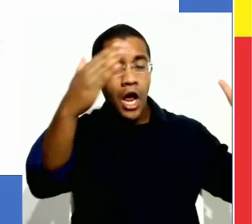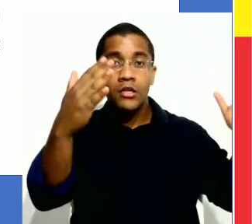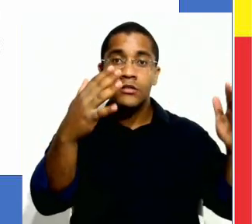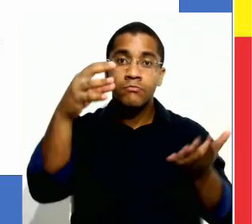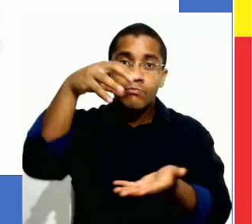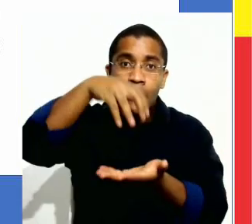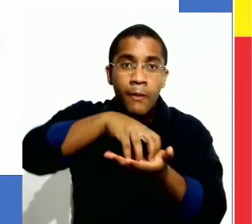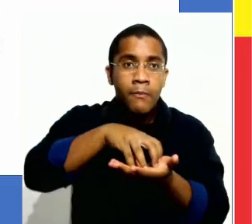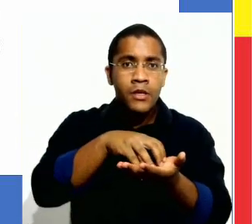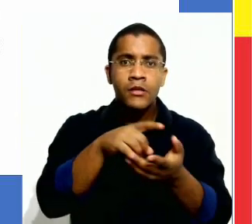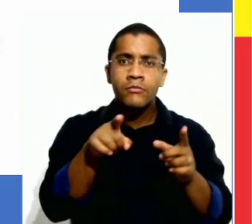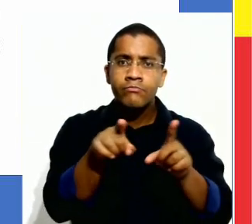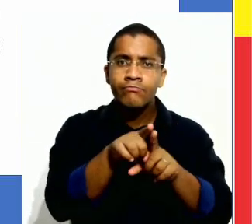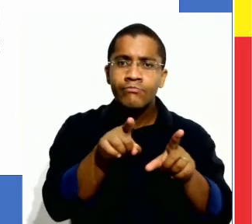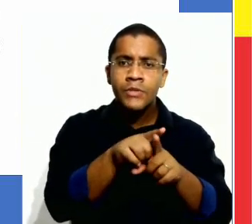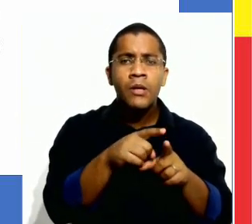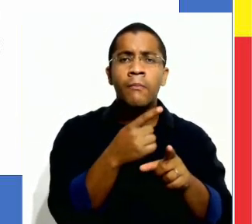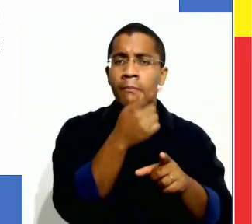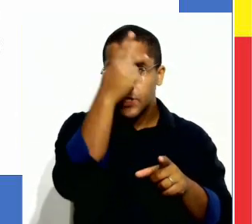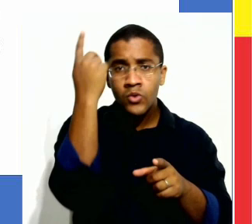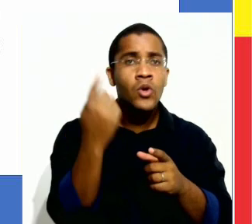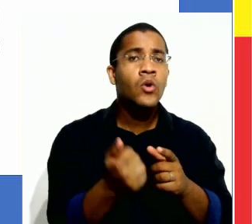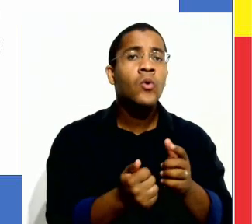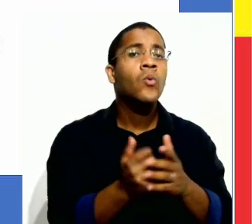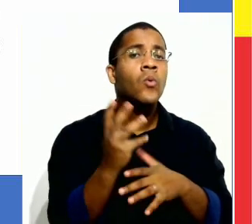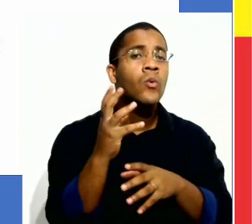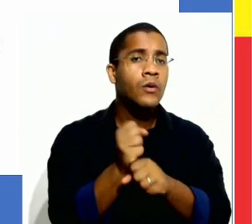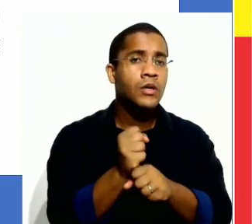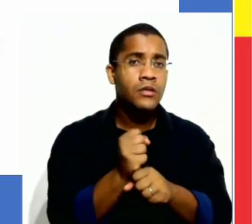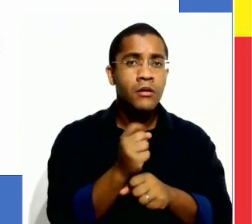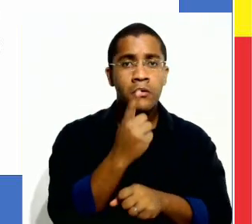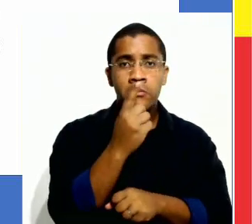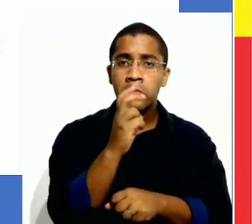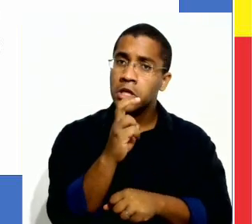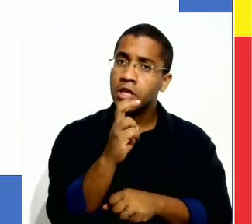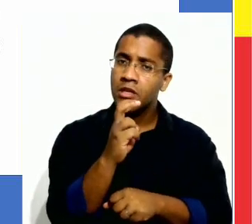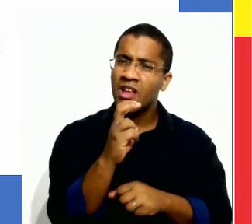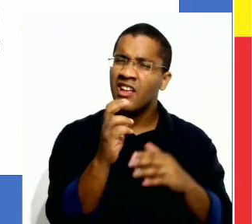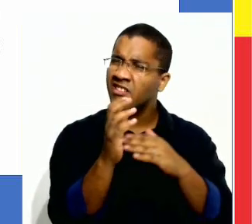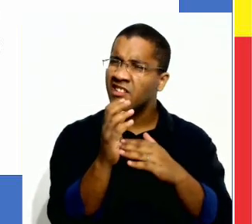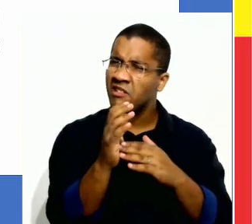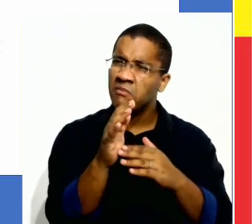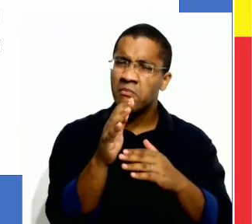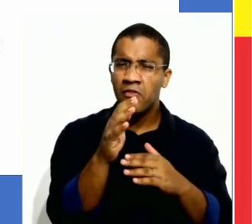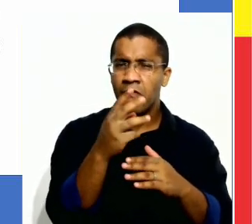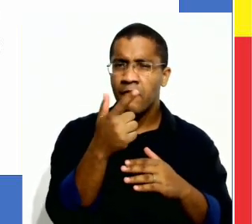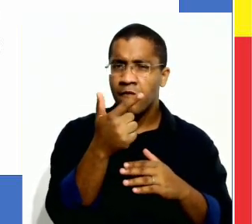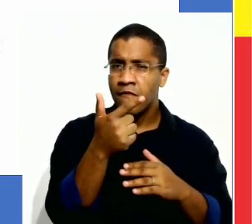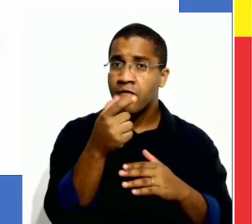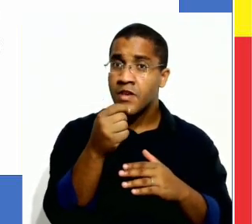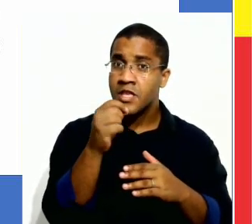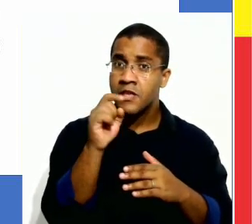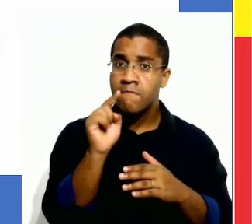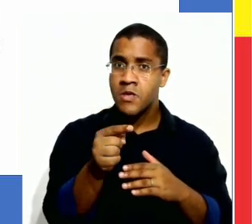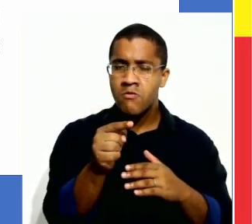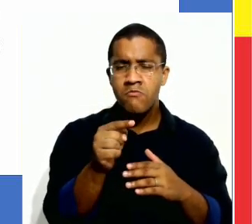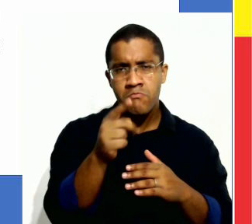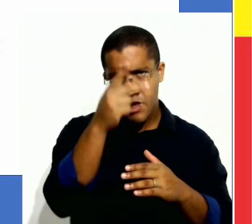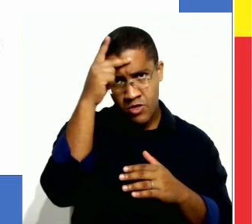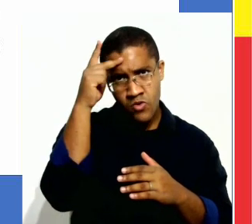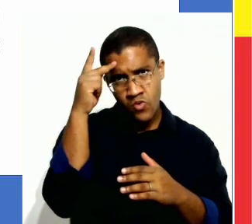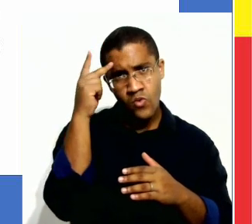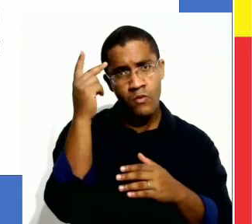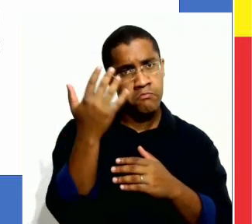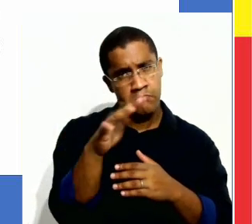uma capital com a população estimada de 15 a 20 mil habitantes. A produção de ouro